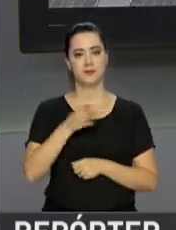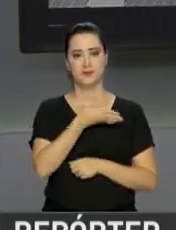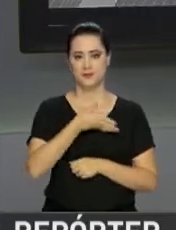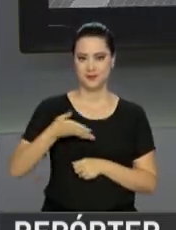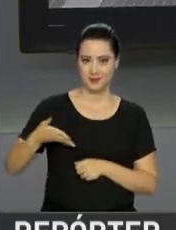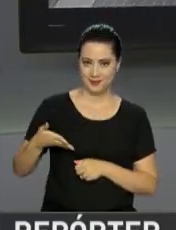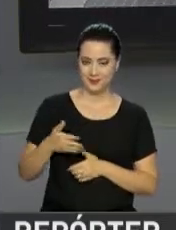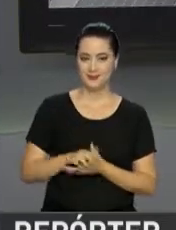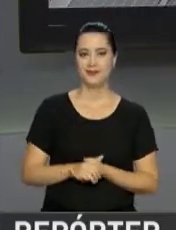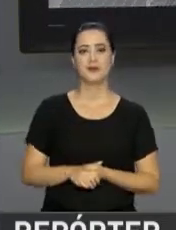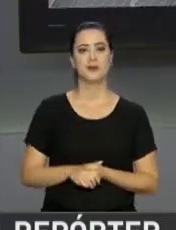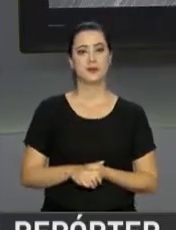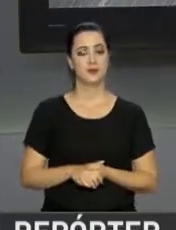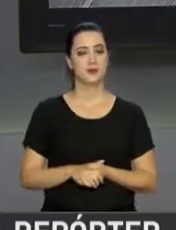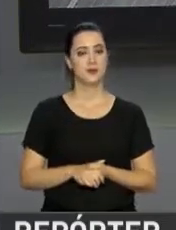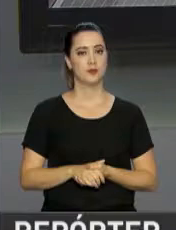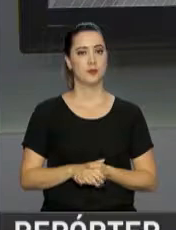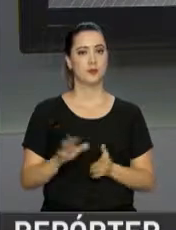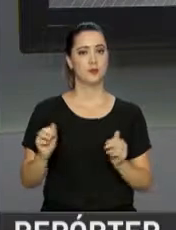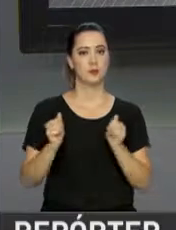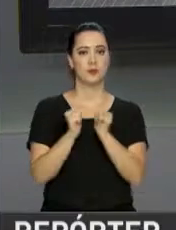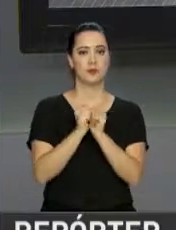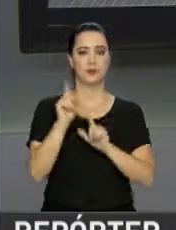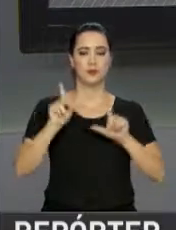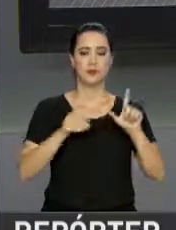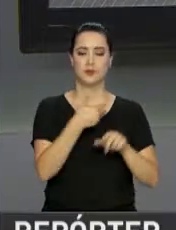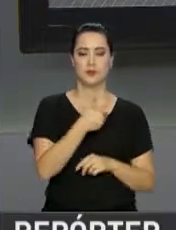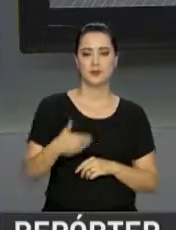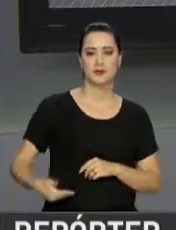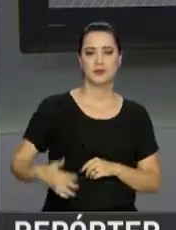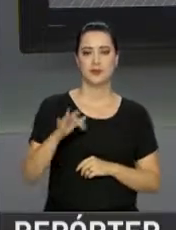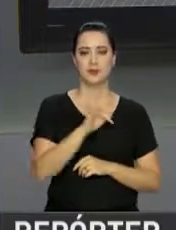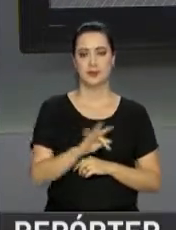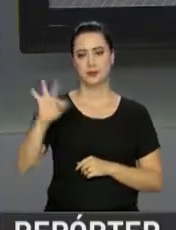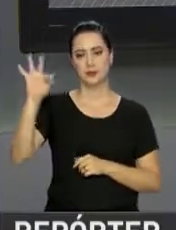está na página da NBR na internet. Uma ótima noite, continue com a